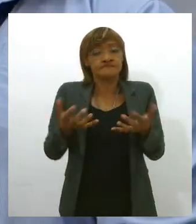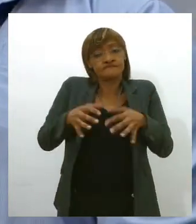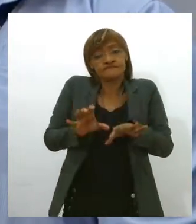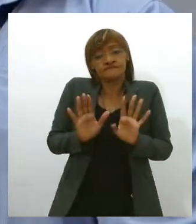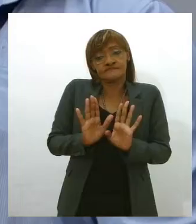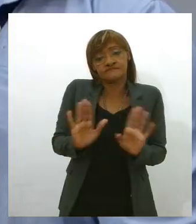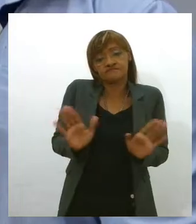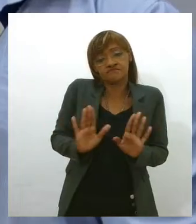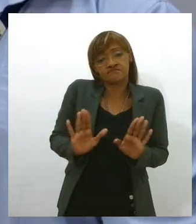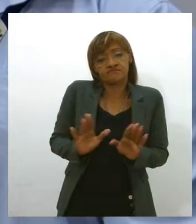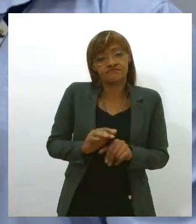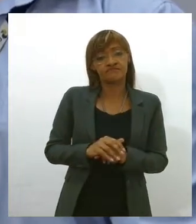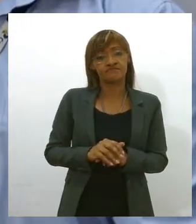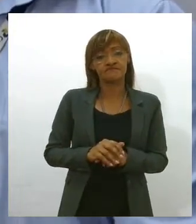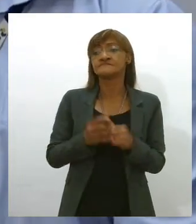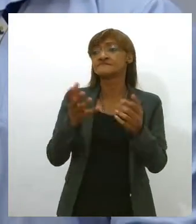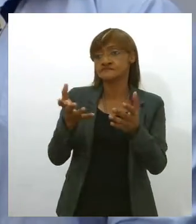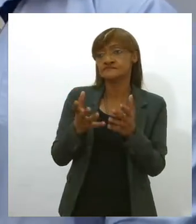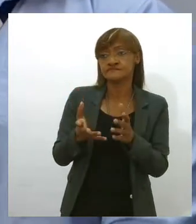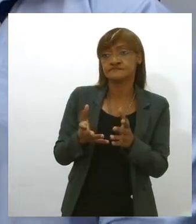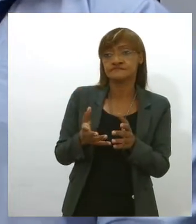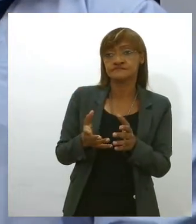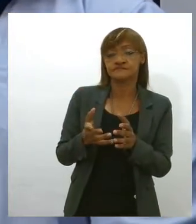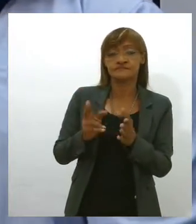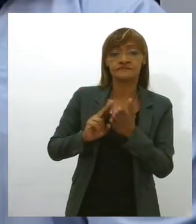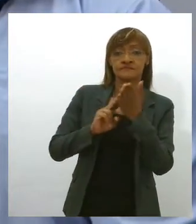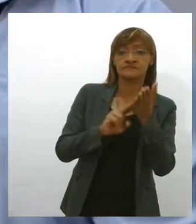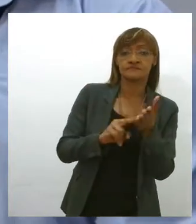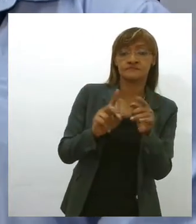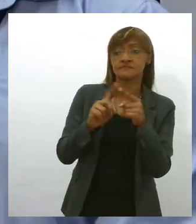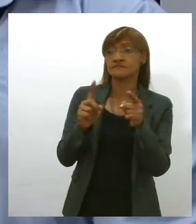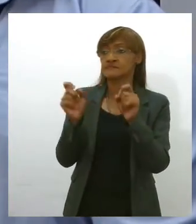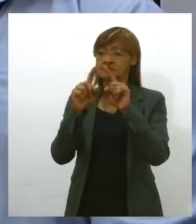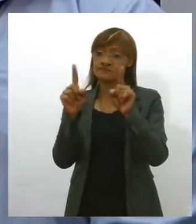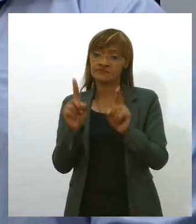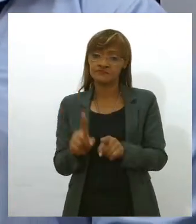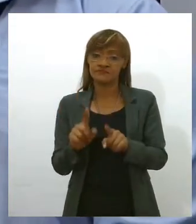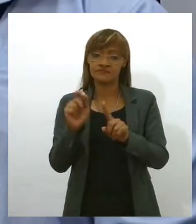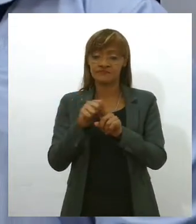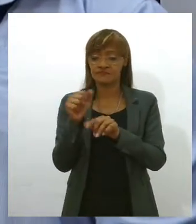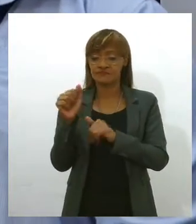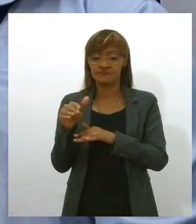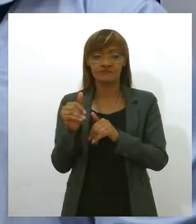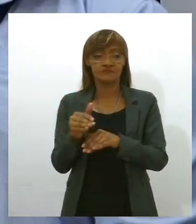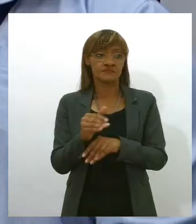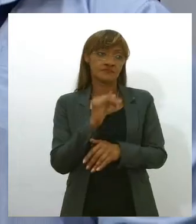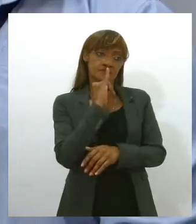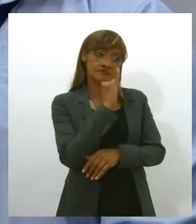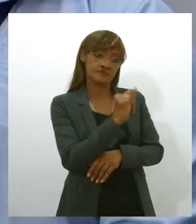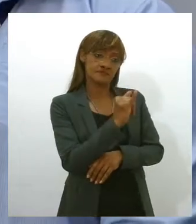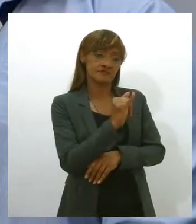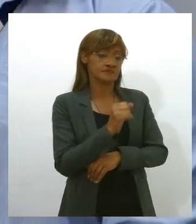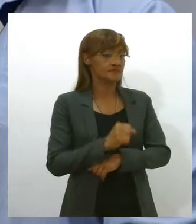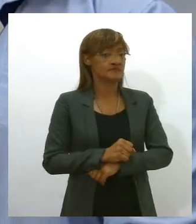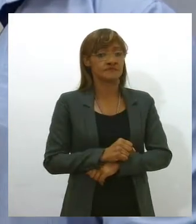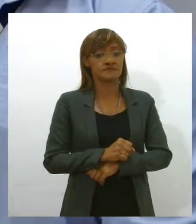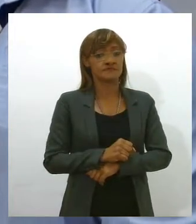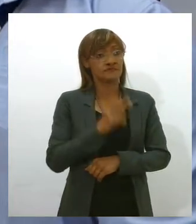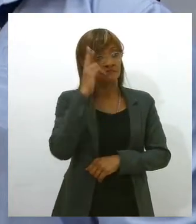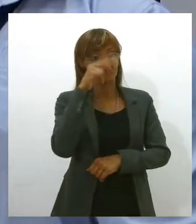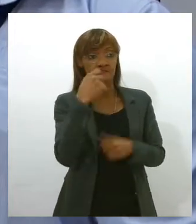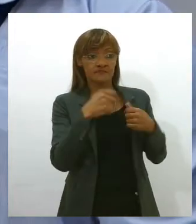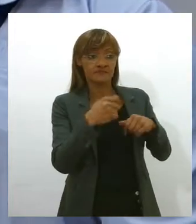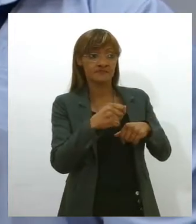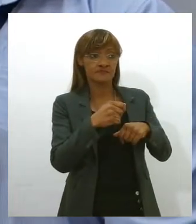quero postar ir a funcionar a partir do mês de setembro vai dizer ó o tio o senhor precisa me informar o número do CPF